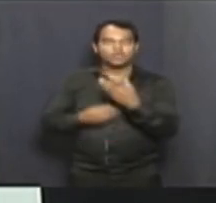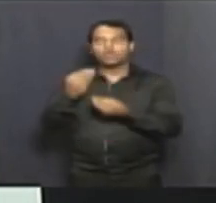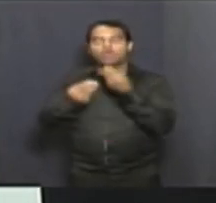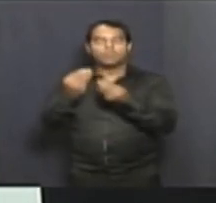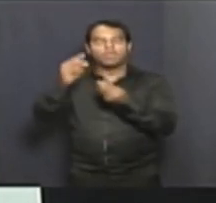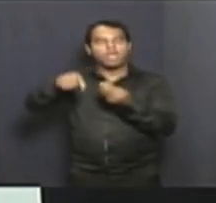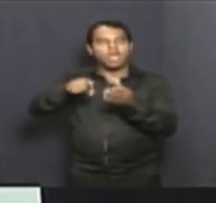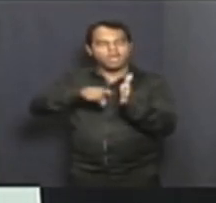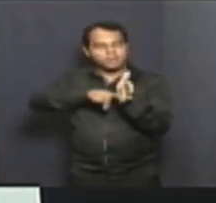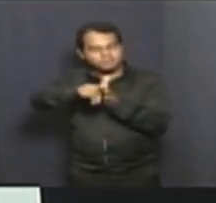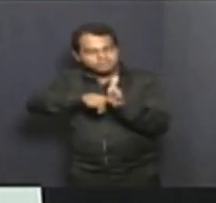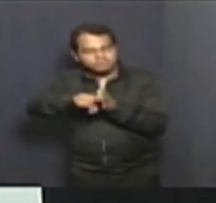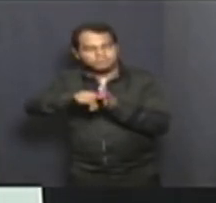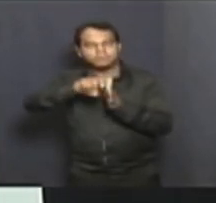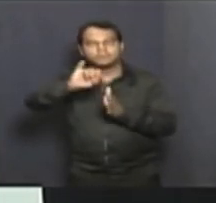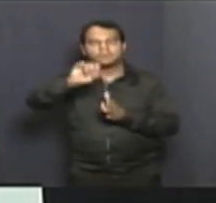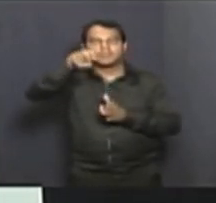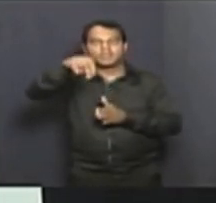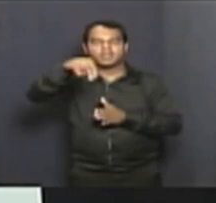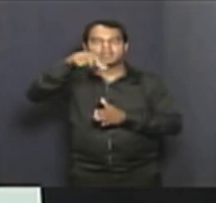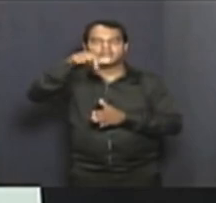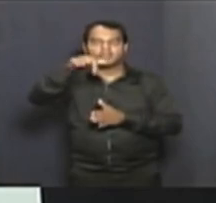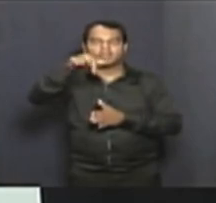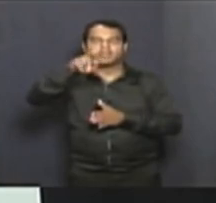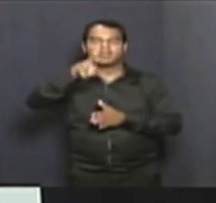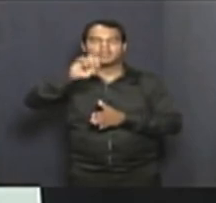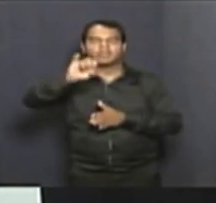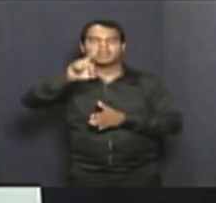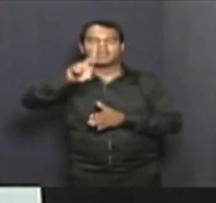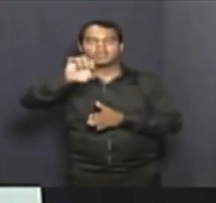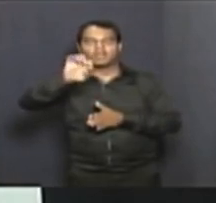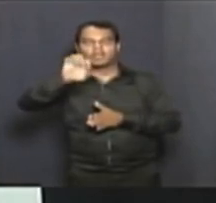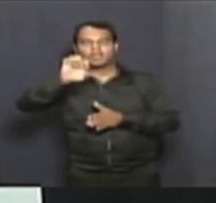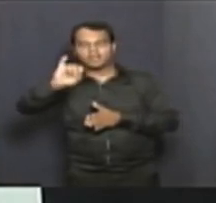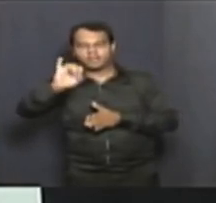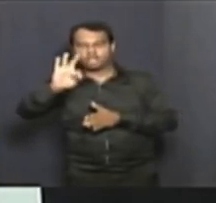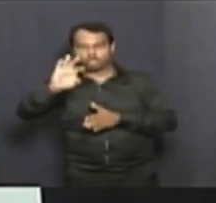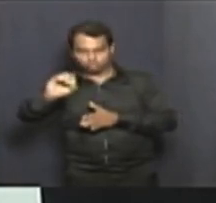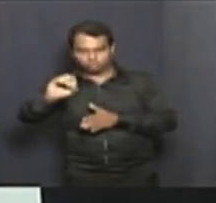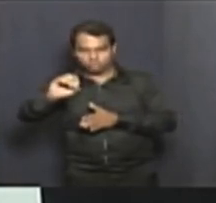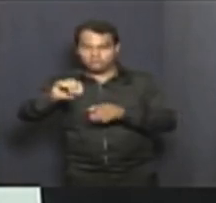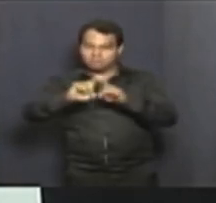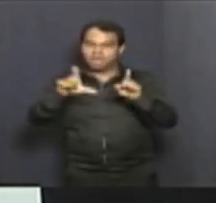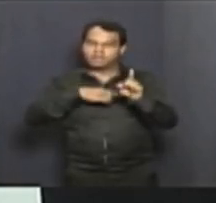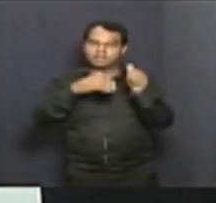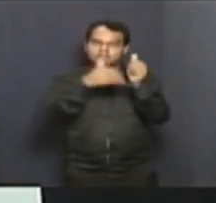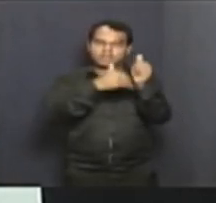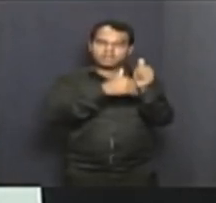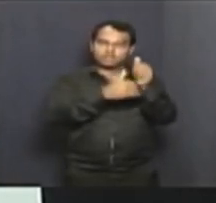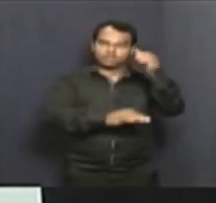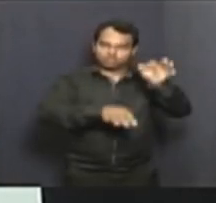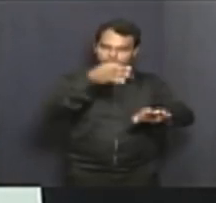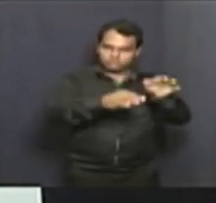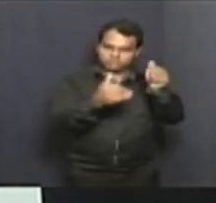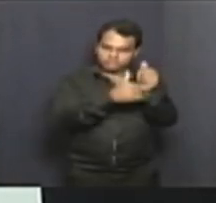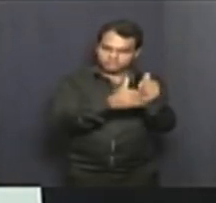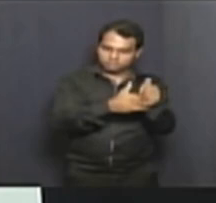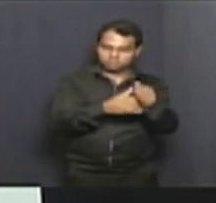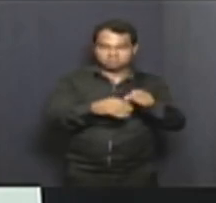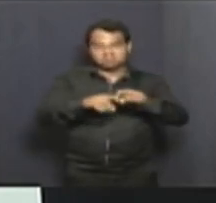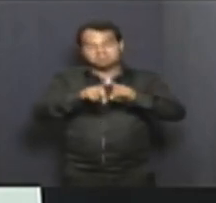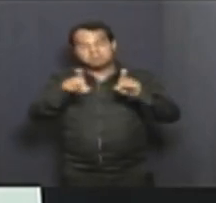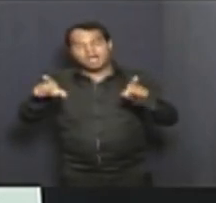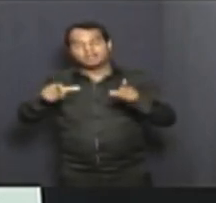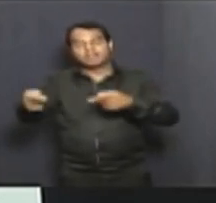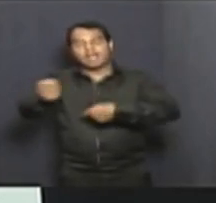inclusive ele esse inquérito corre em segredo de justiça e nós não temos acesso a ele agora a administração pública o princípio da